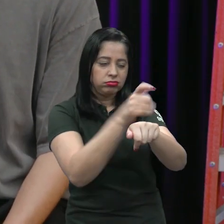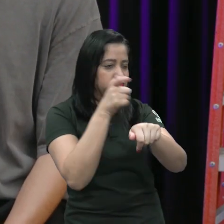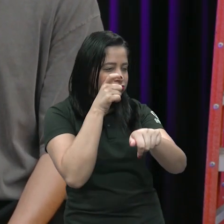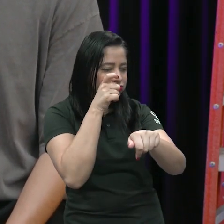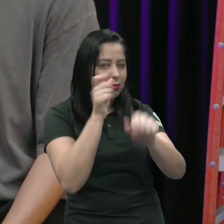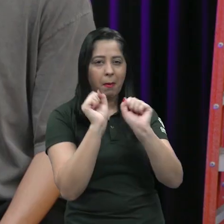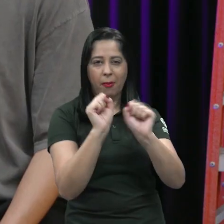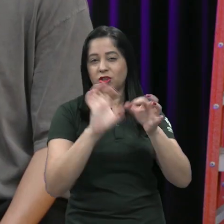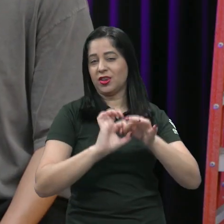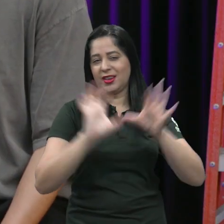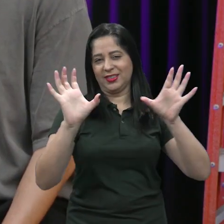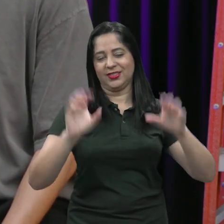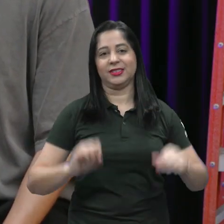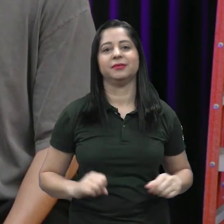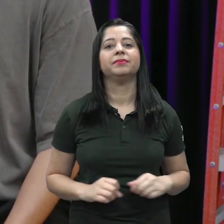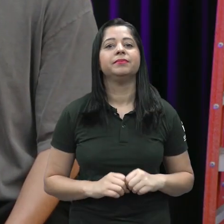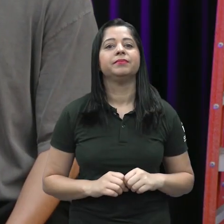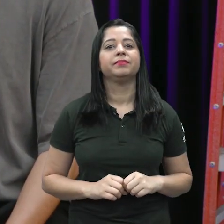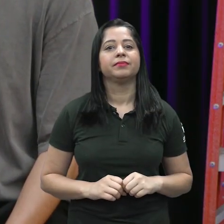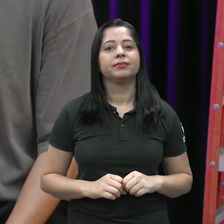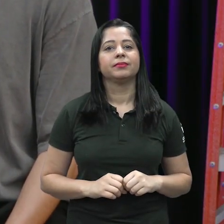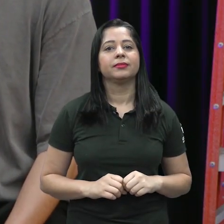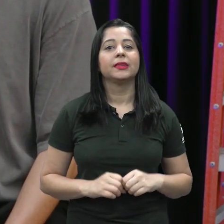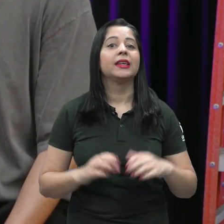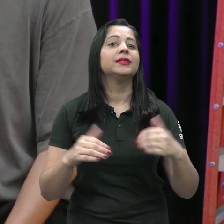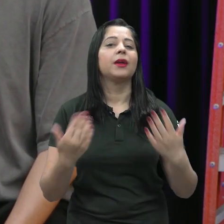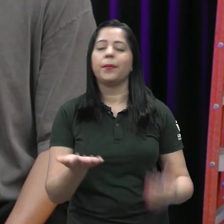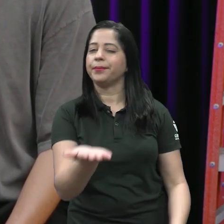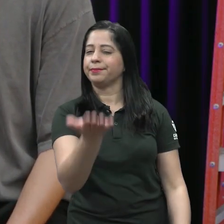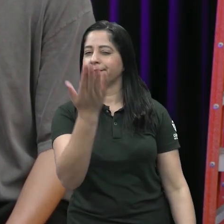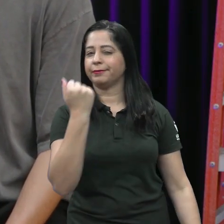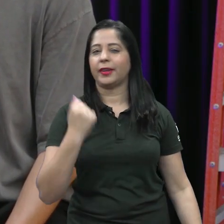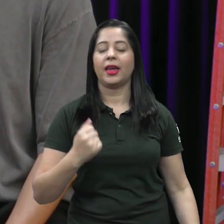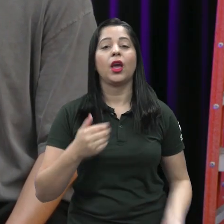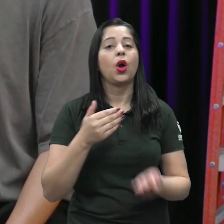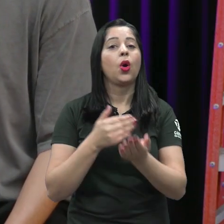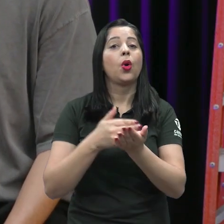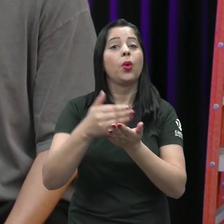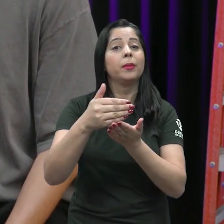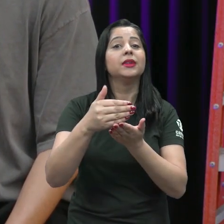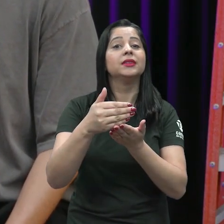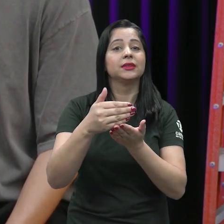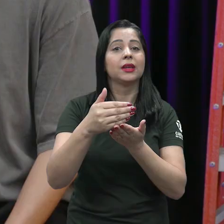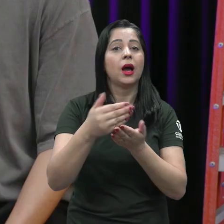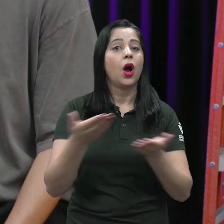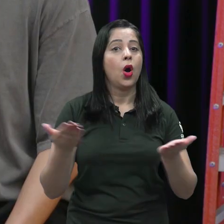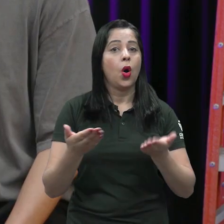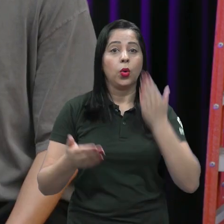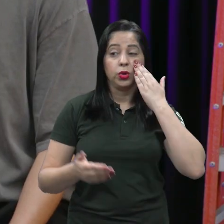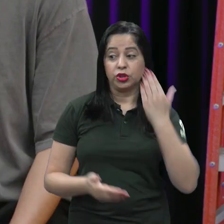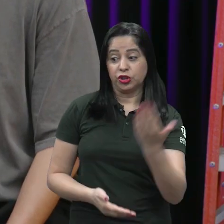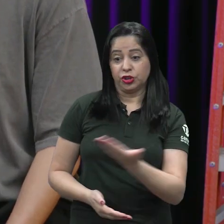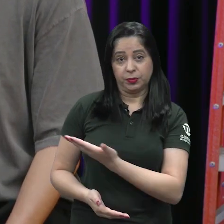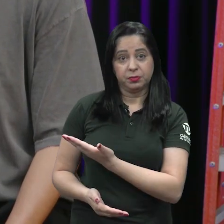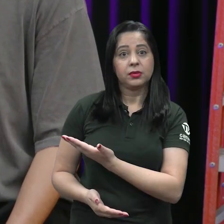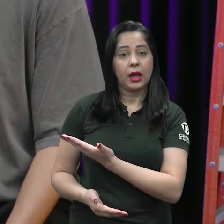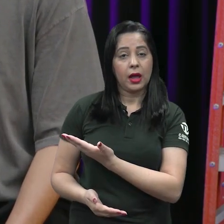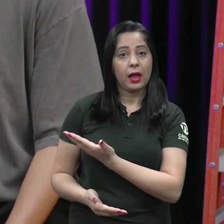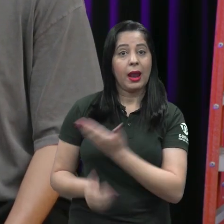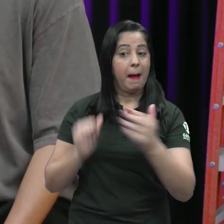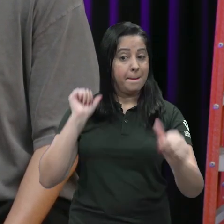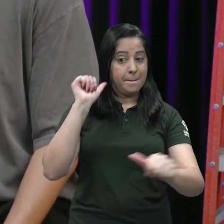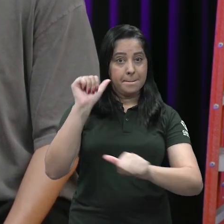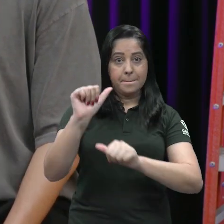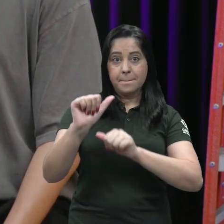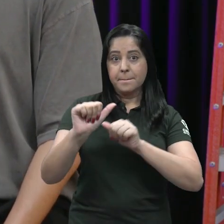TV Câmara São José dos Campos. É isso, recado dado. Então, ó, bora começar o Conexão Cultura. Hoje a gente recebe uma convidada que transformou